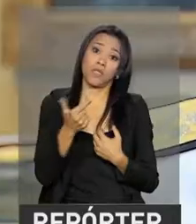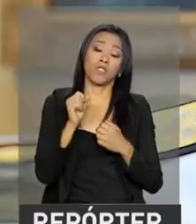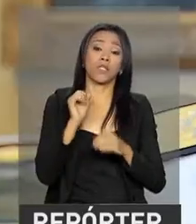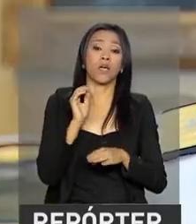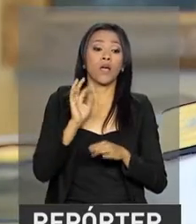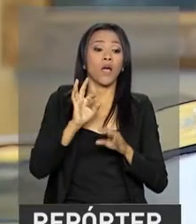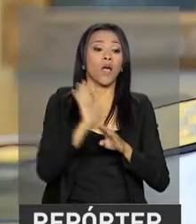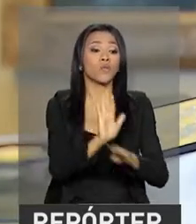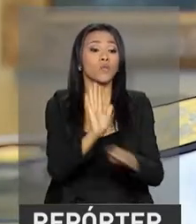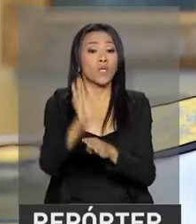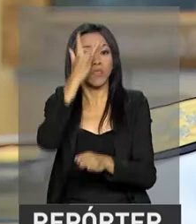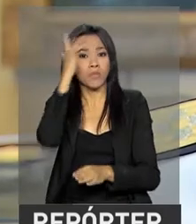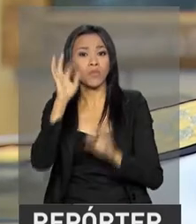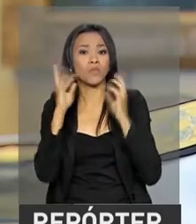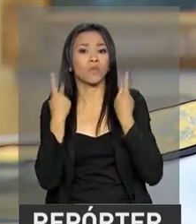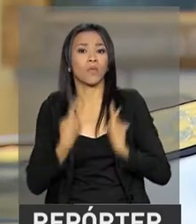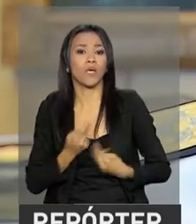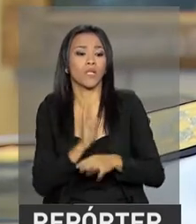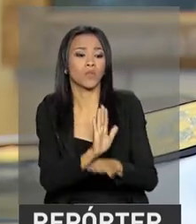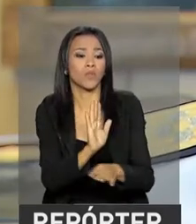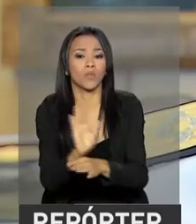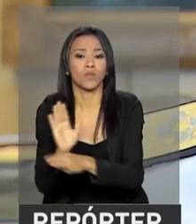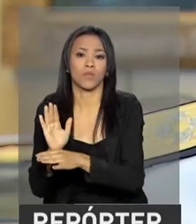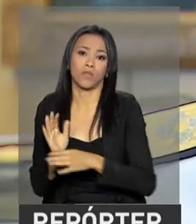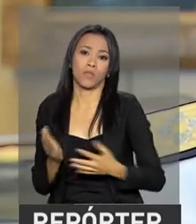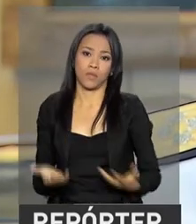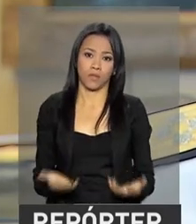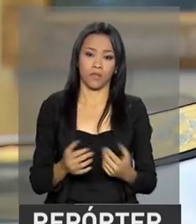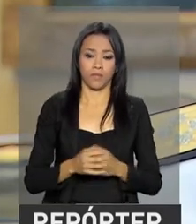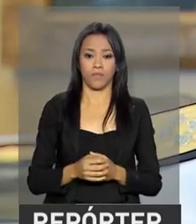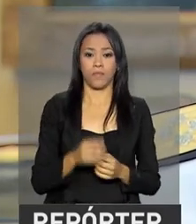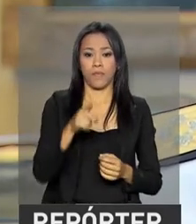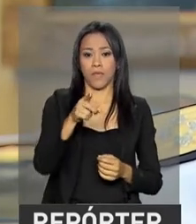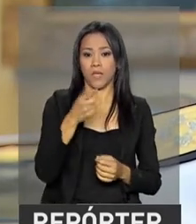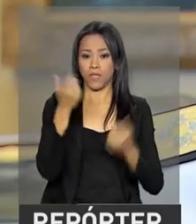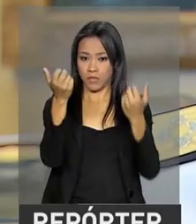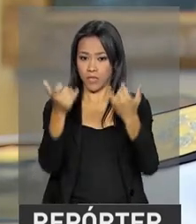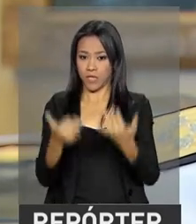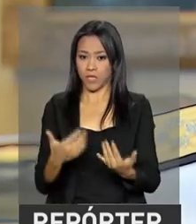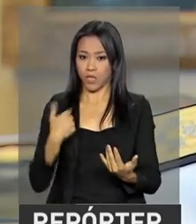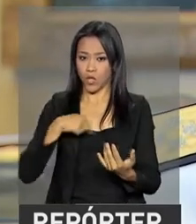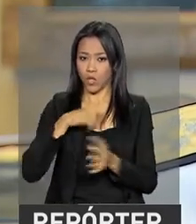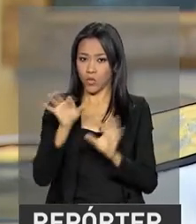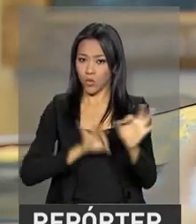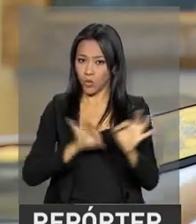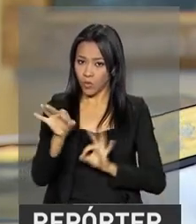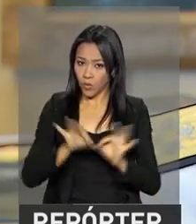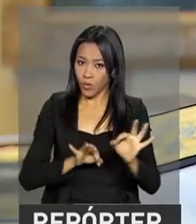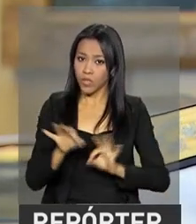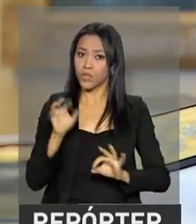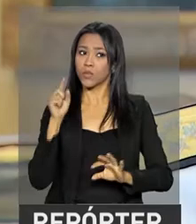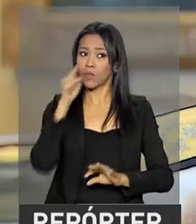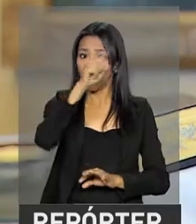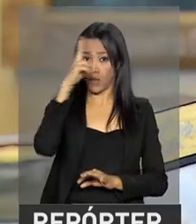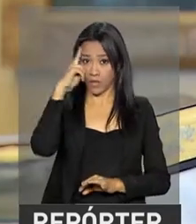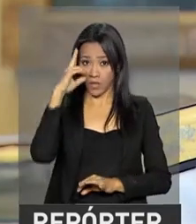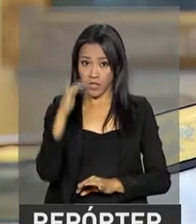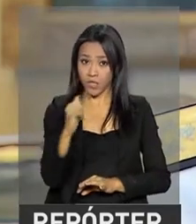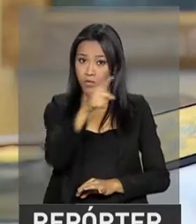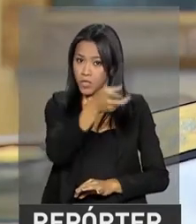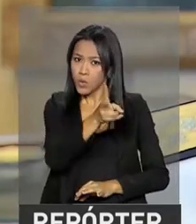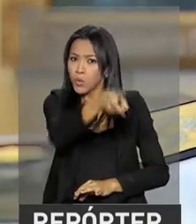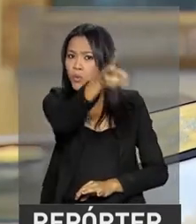humanitária. Nós reconstruímos aquela infraestrutura básica, né, para que o país possa